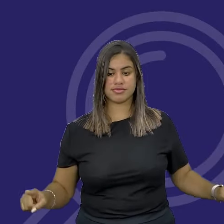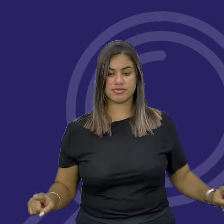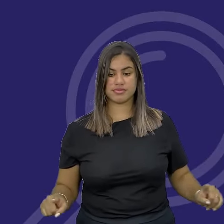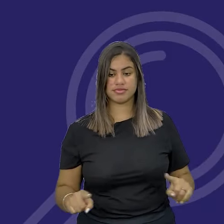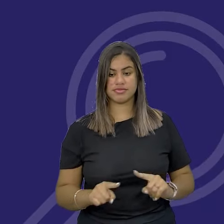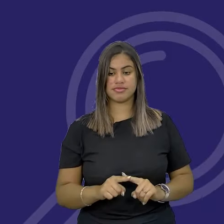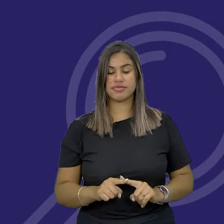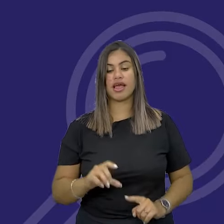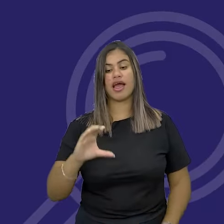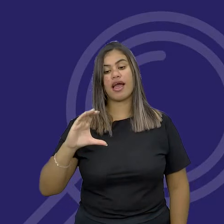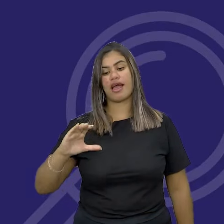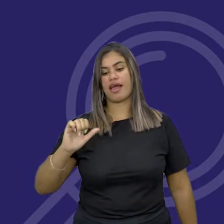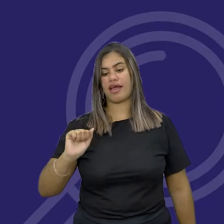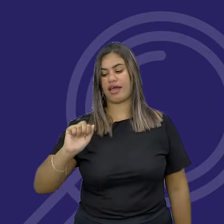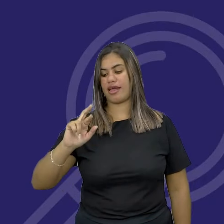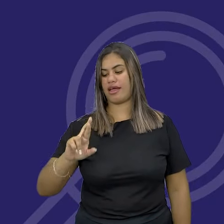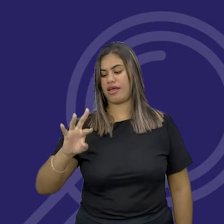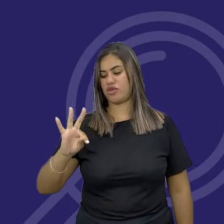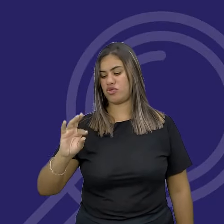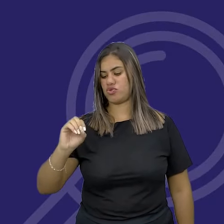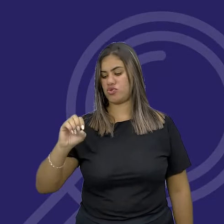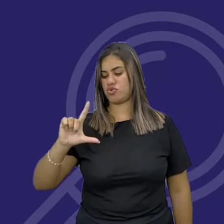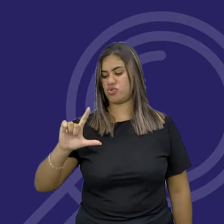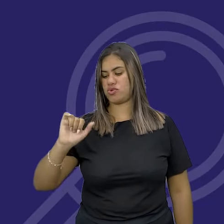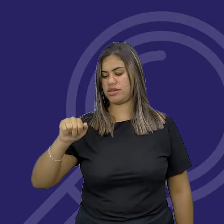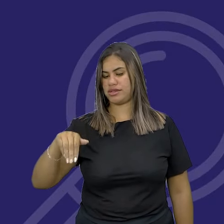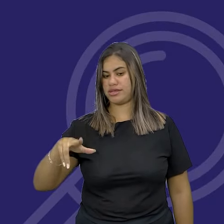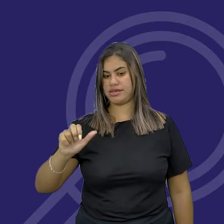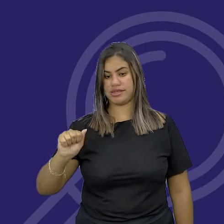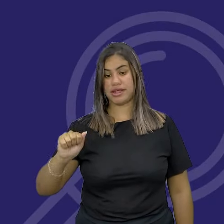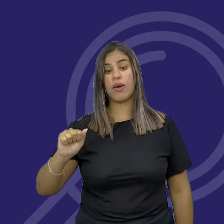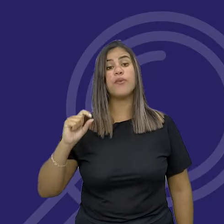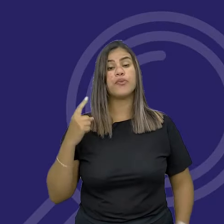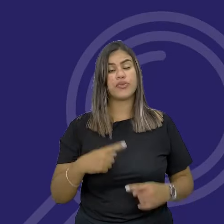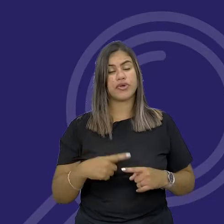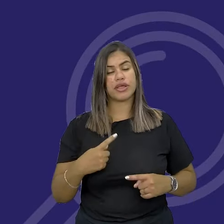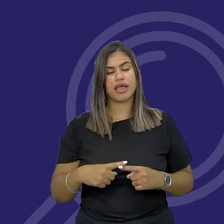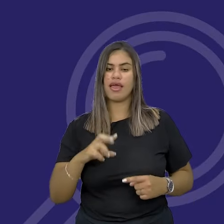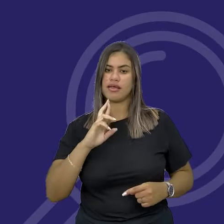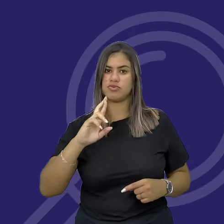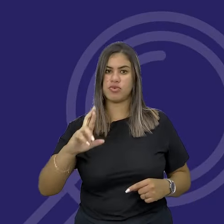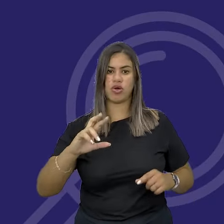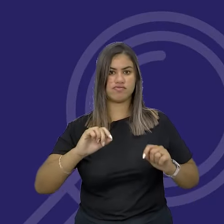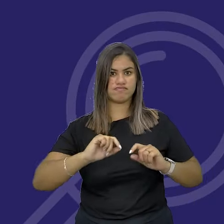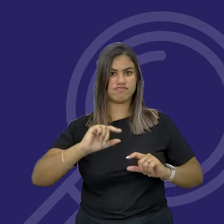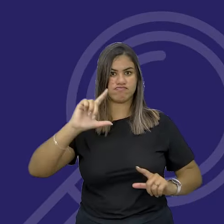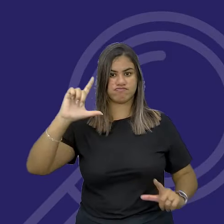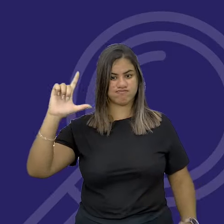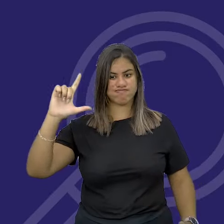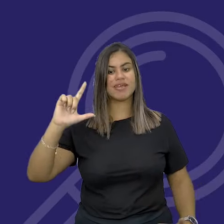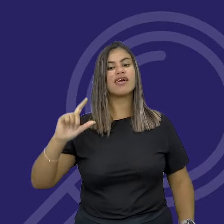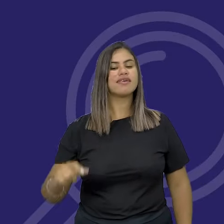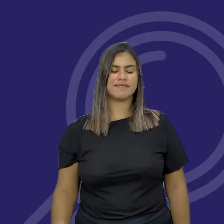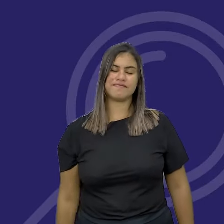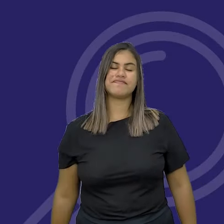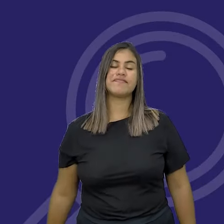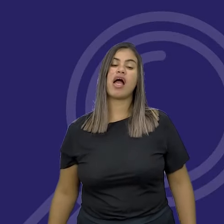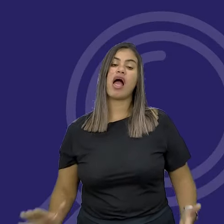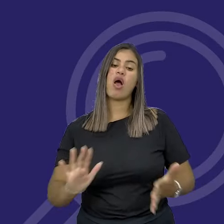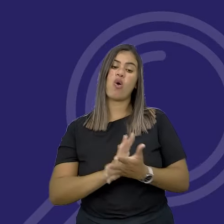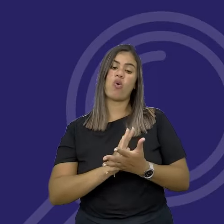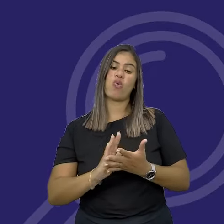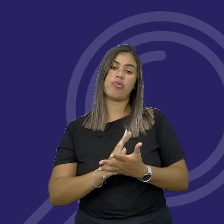ver a resolução, fica mais fácil. Enfim, se é uma sala que já está mais ligada em tecnologia,